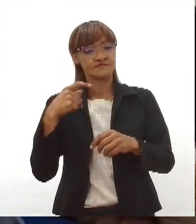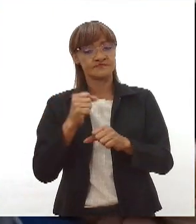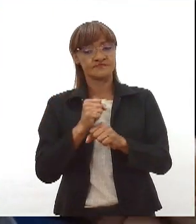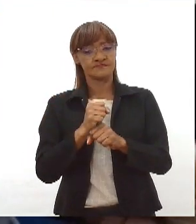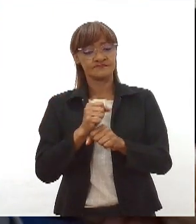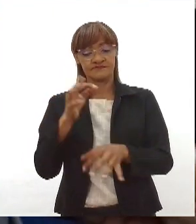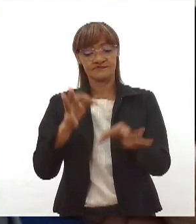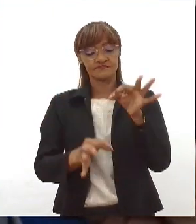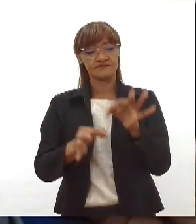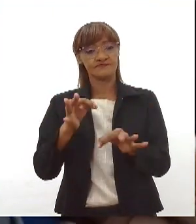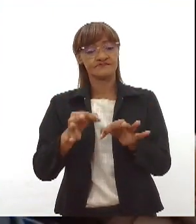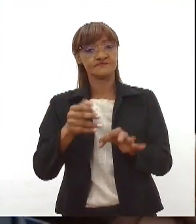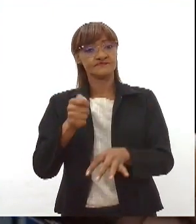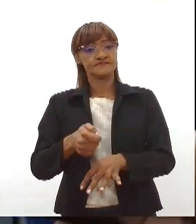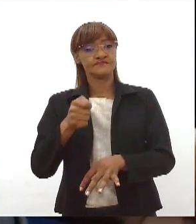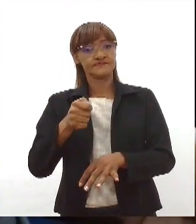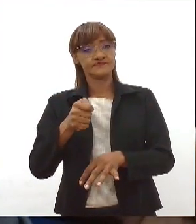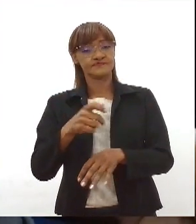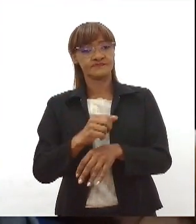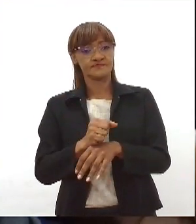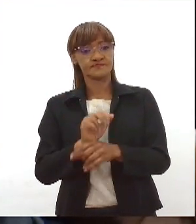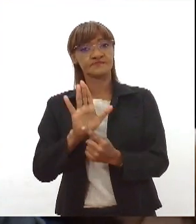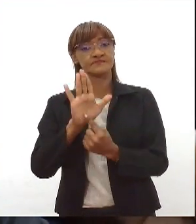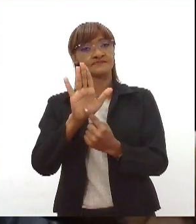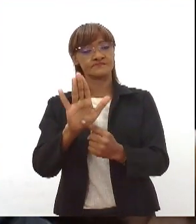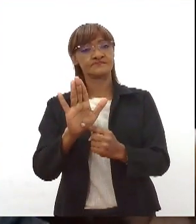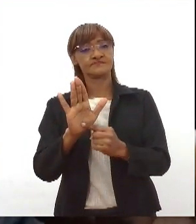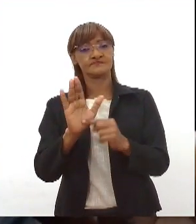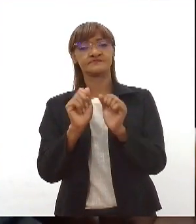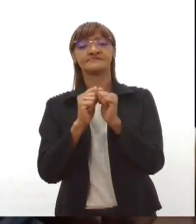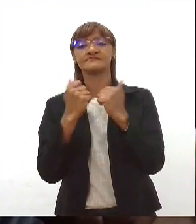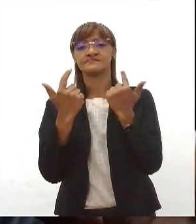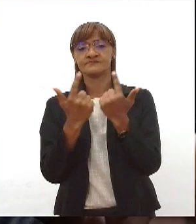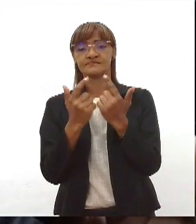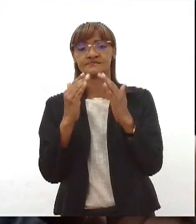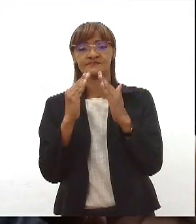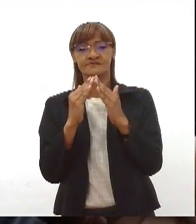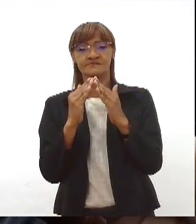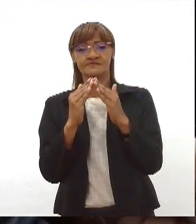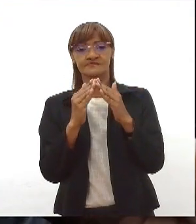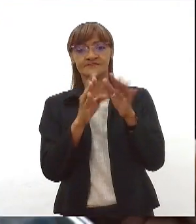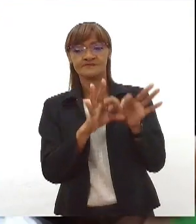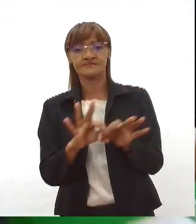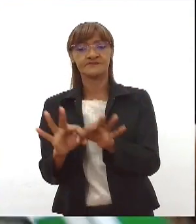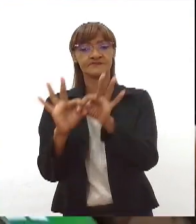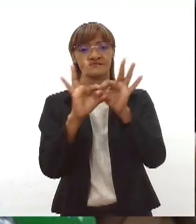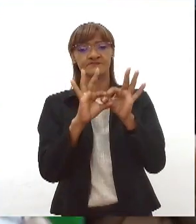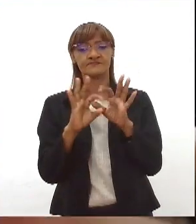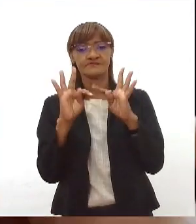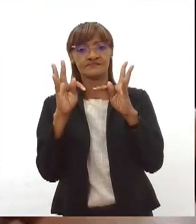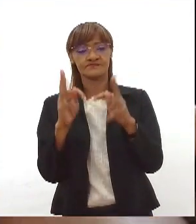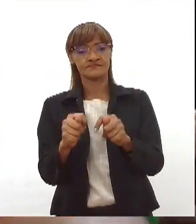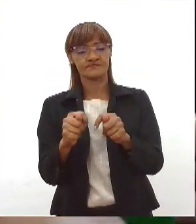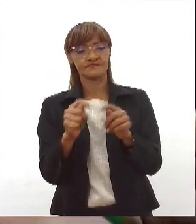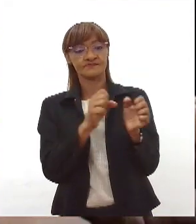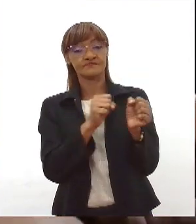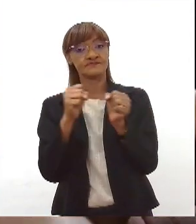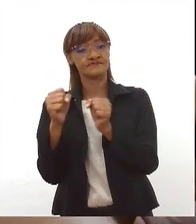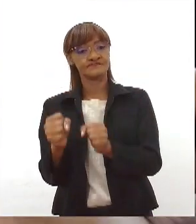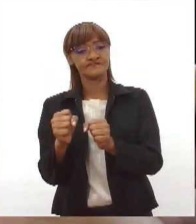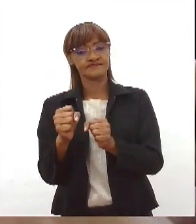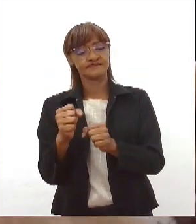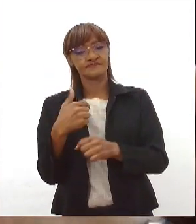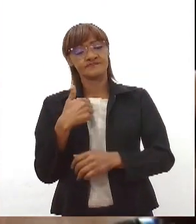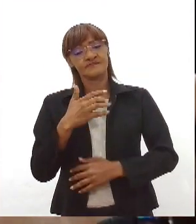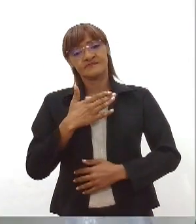Justiça mostrando que ali era casa que tinha que ser harmônica com todos os poderes e eu fiz isso com minha tranquilidade com